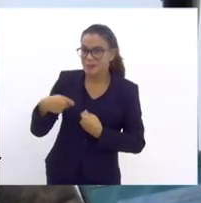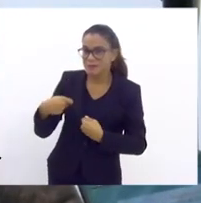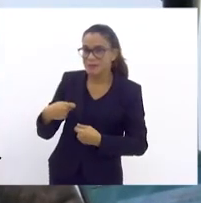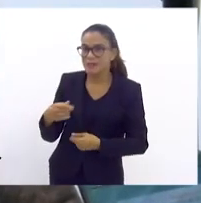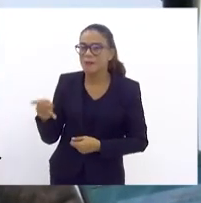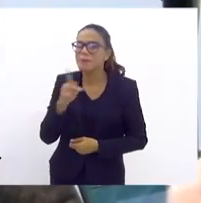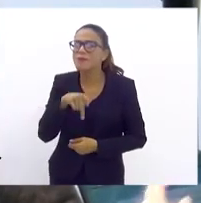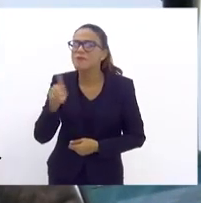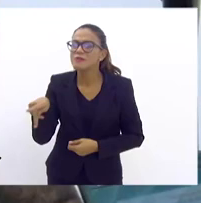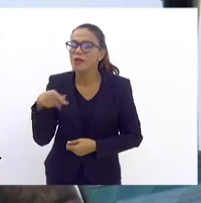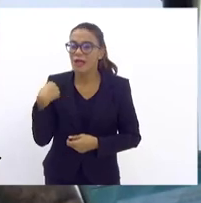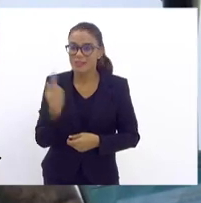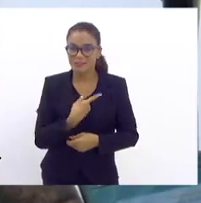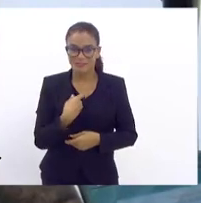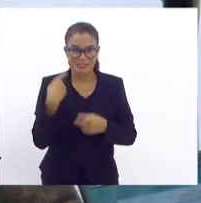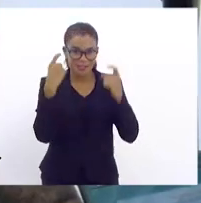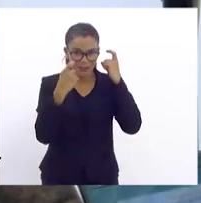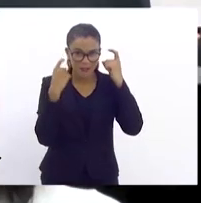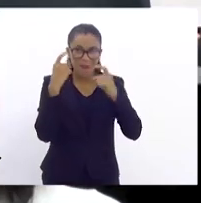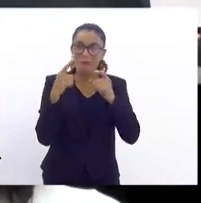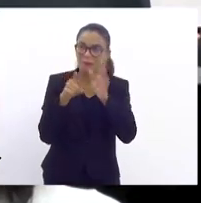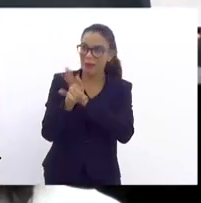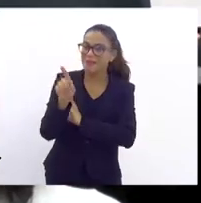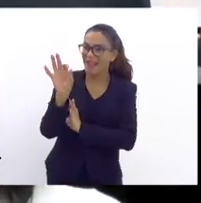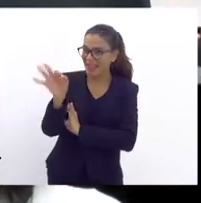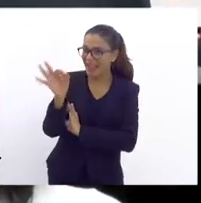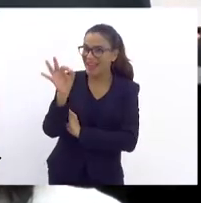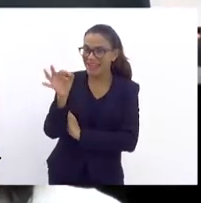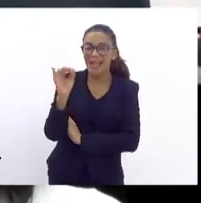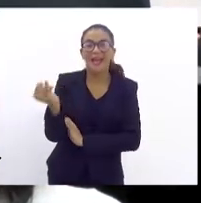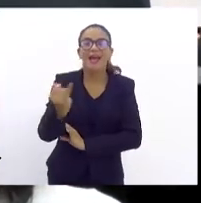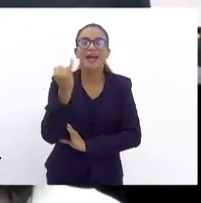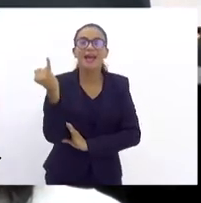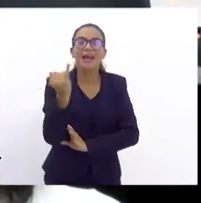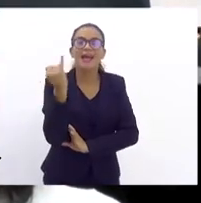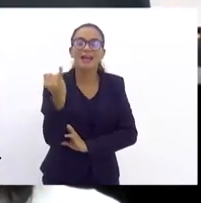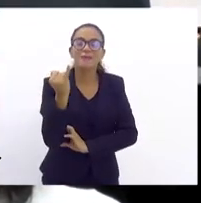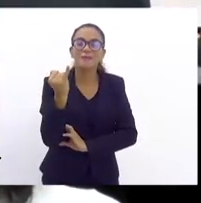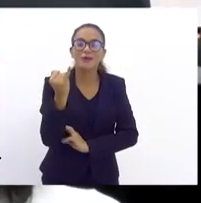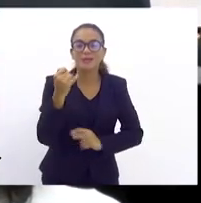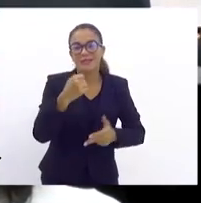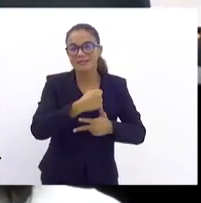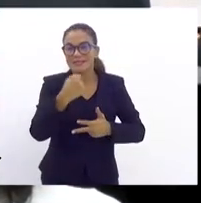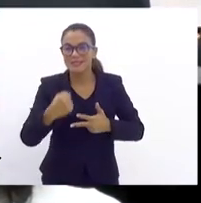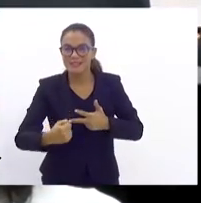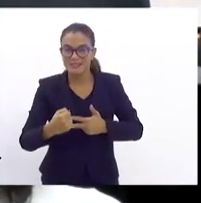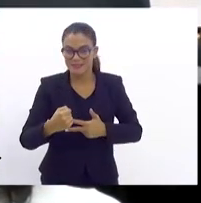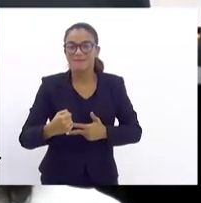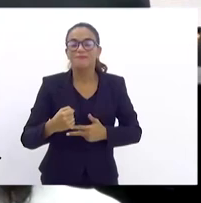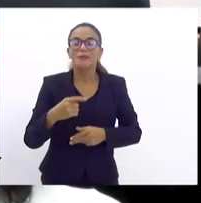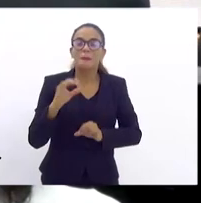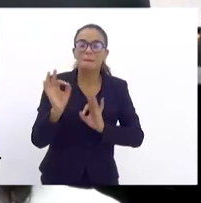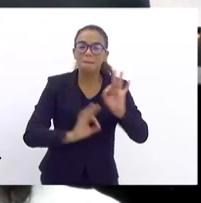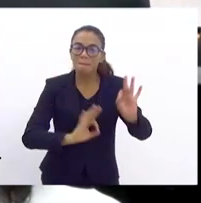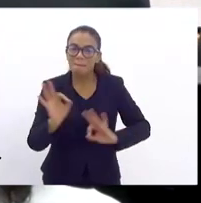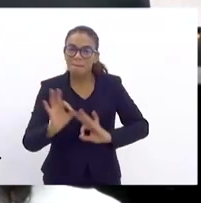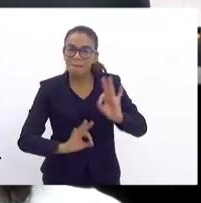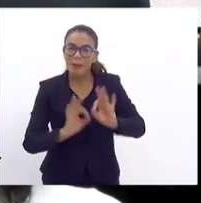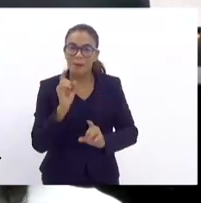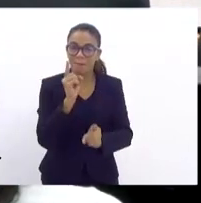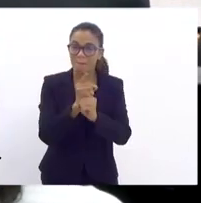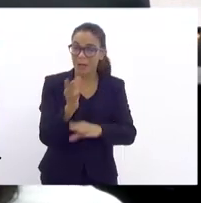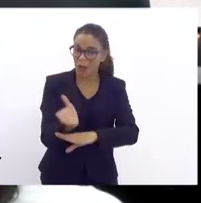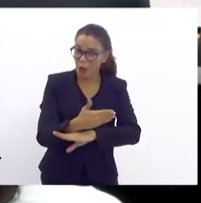estão aí para fazer essa pergunta a importância do poder público está preparado para o